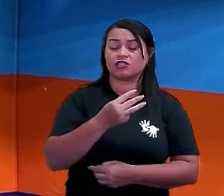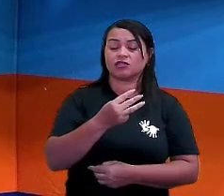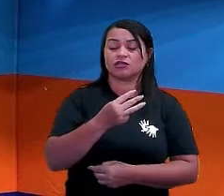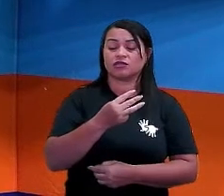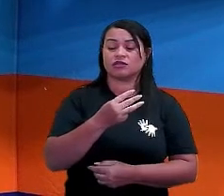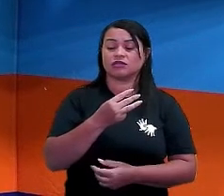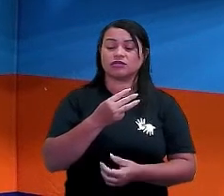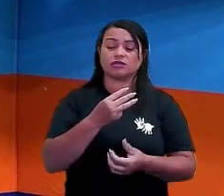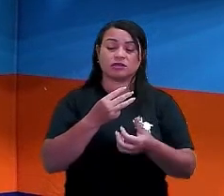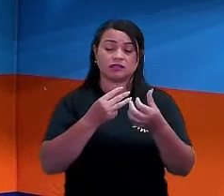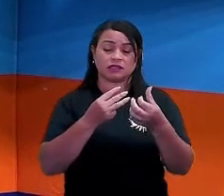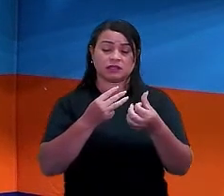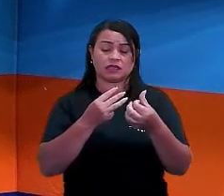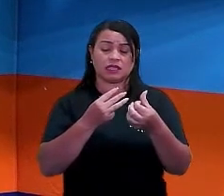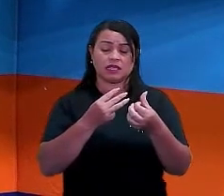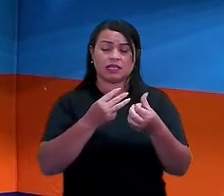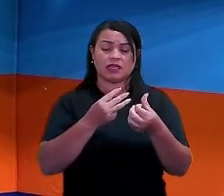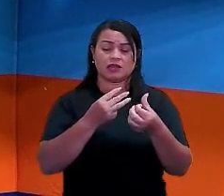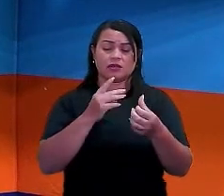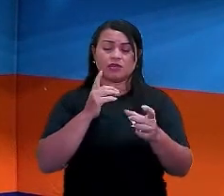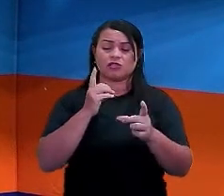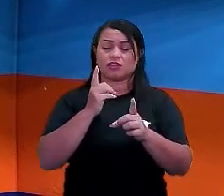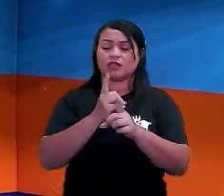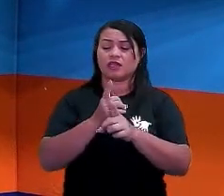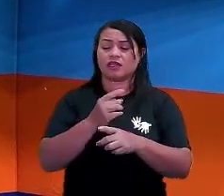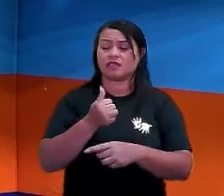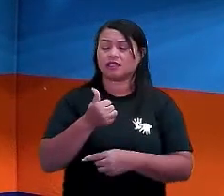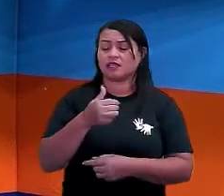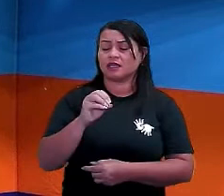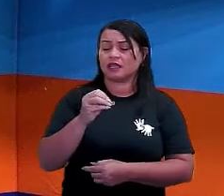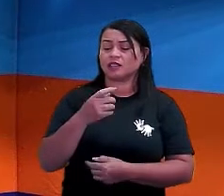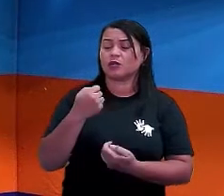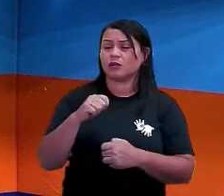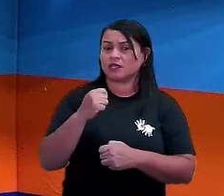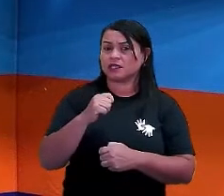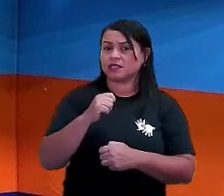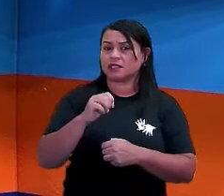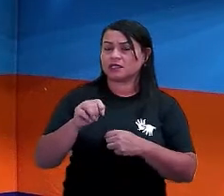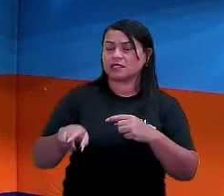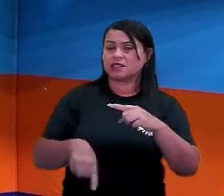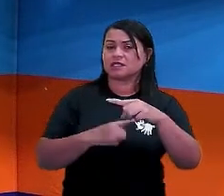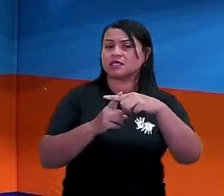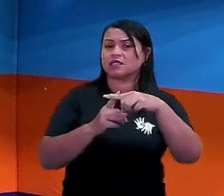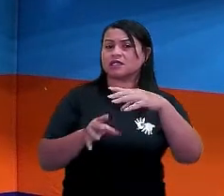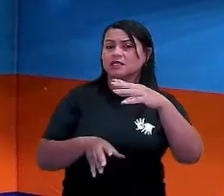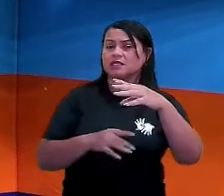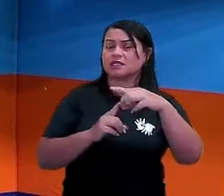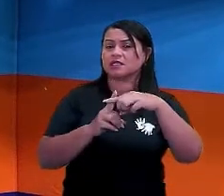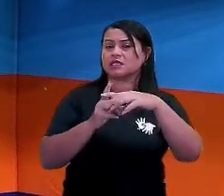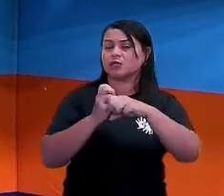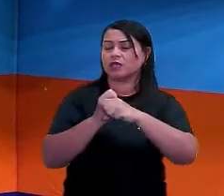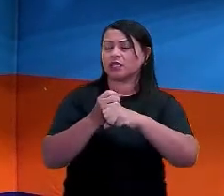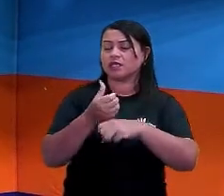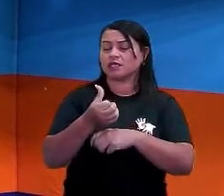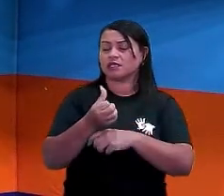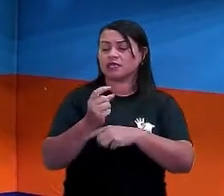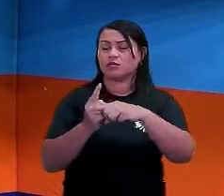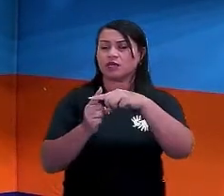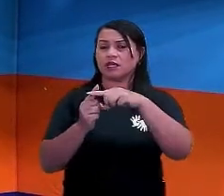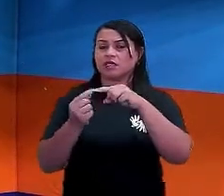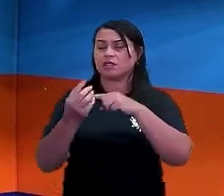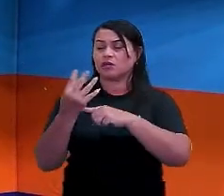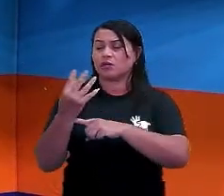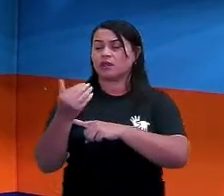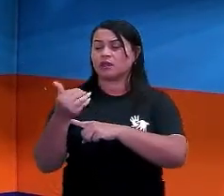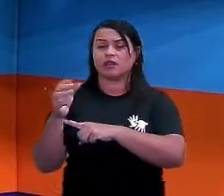quanto? 6. Para que eu chegasse a 10 aqui, quanto é que eu precisei aumentar aqui? Mais 4. 6 mais 4, 10.